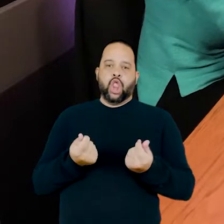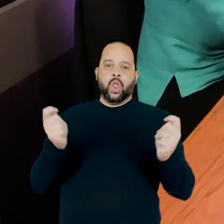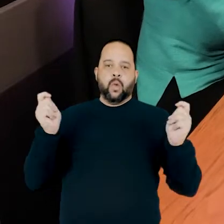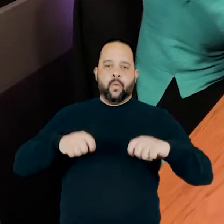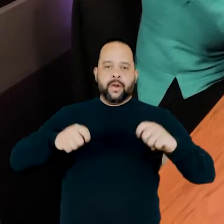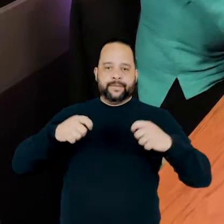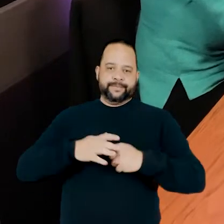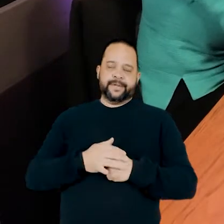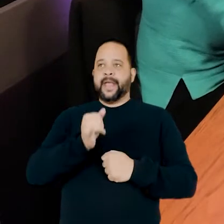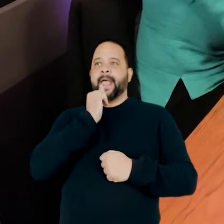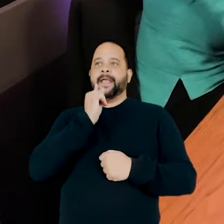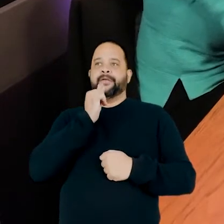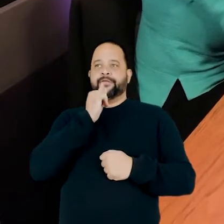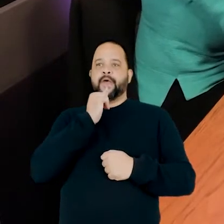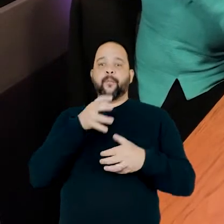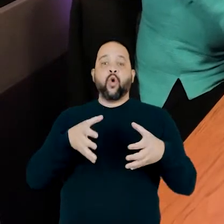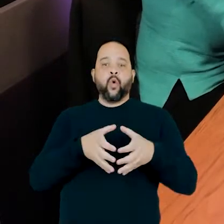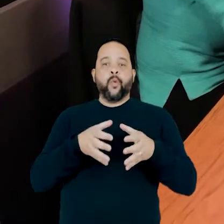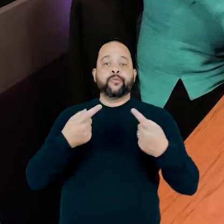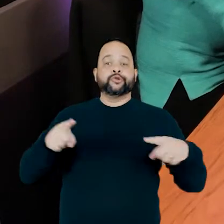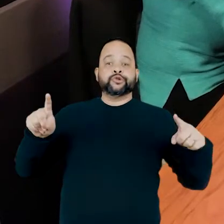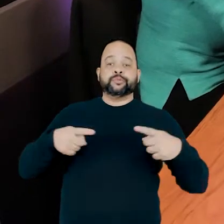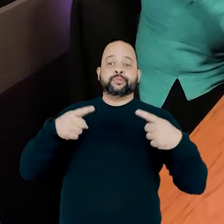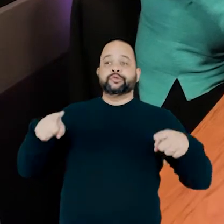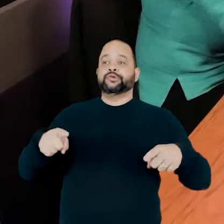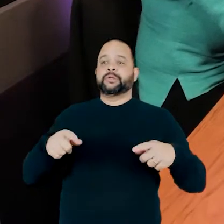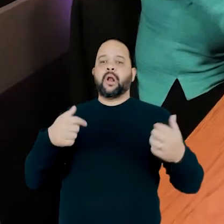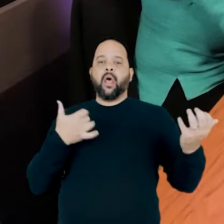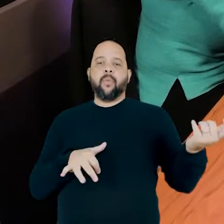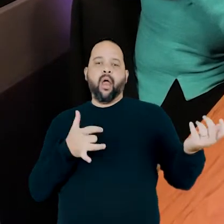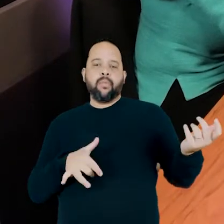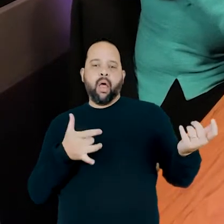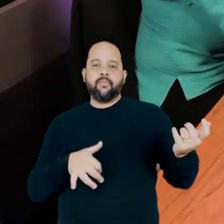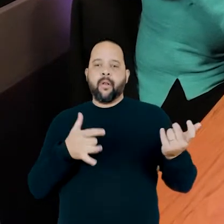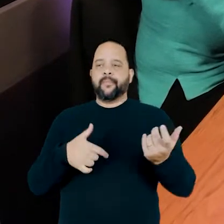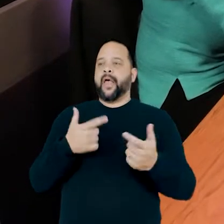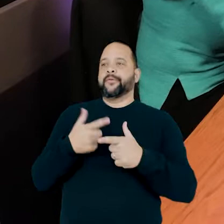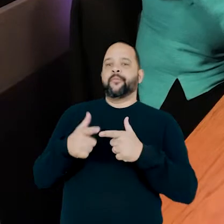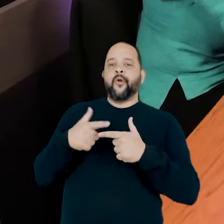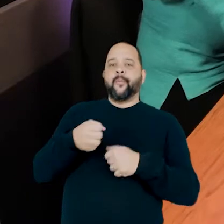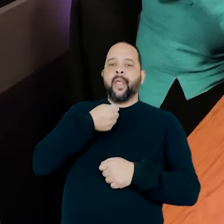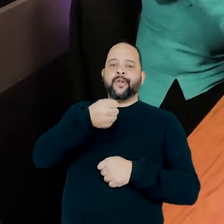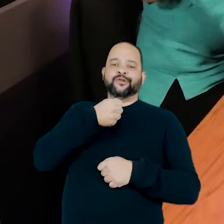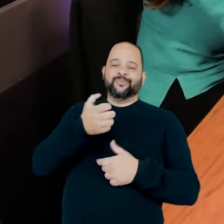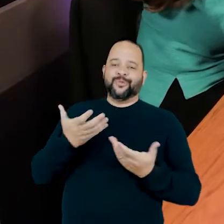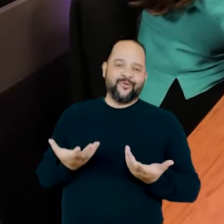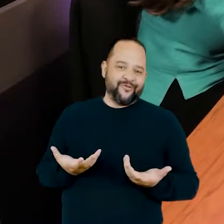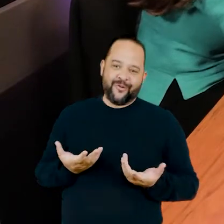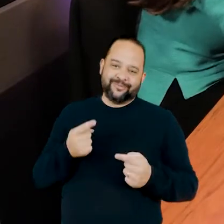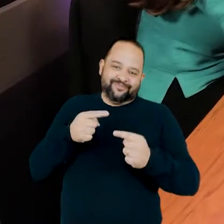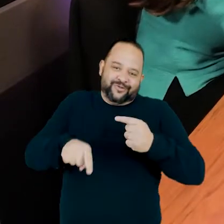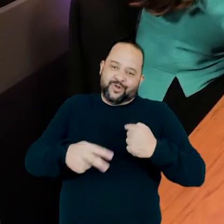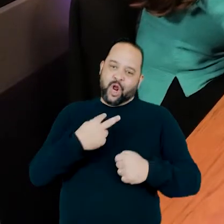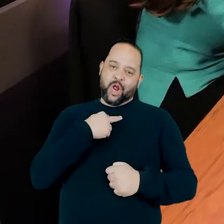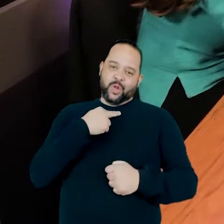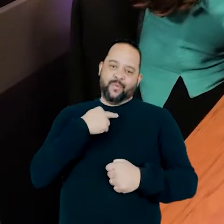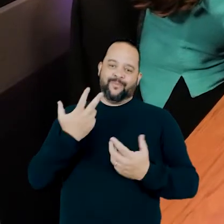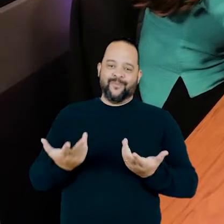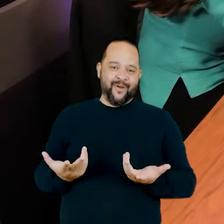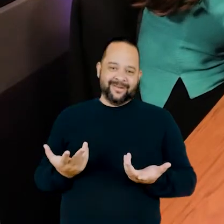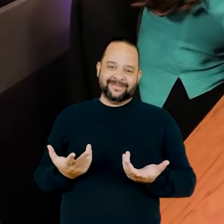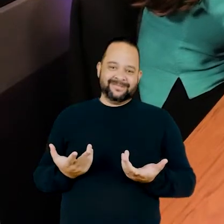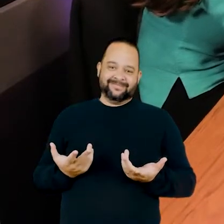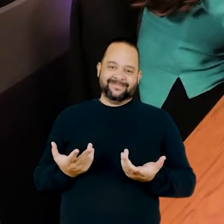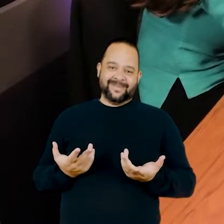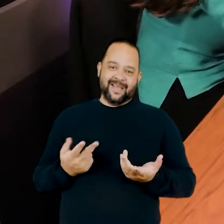Imagina, sei lá, uma banda internacional estar lá no palco e dar um problema no microfone, né? Não faz sentido, né? Ter essa